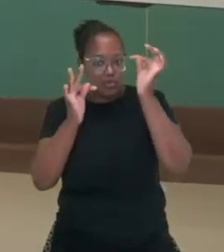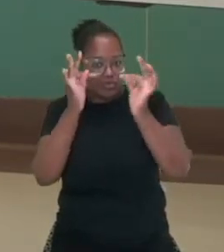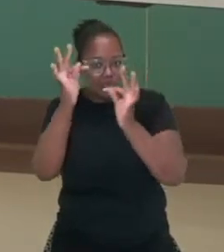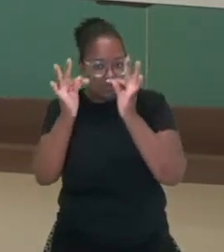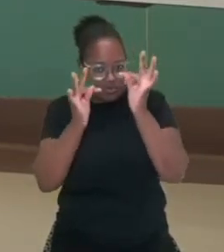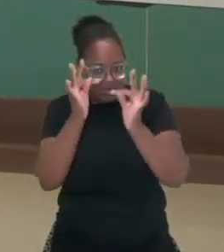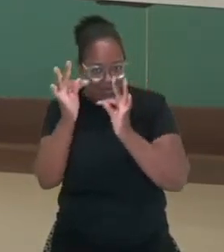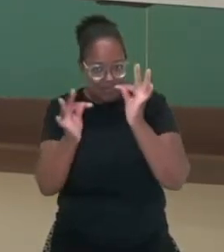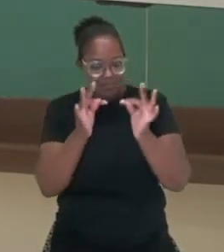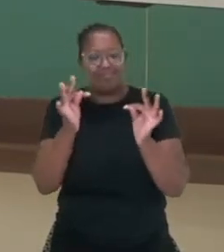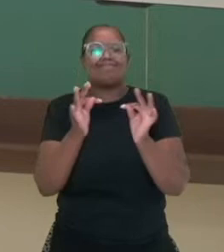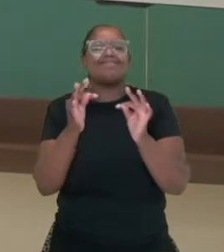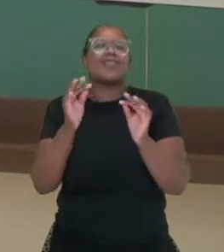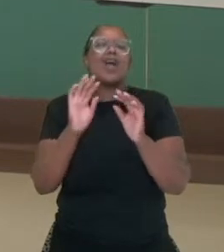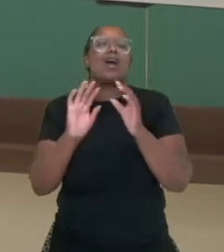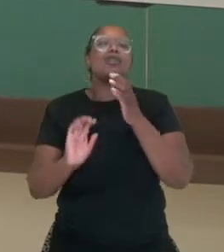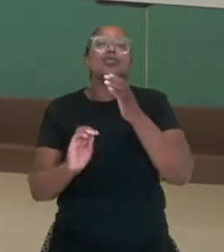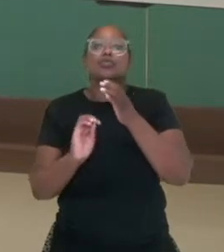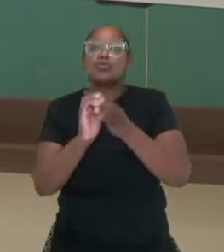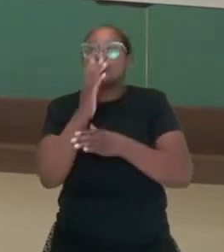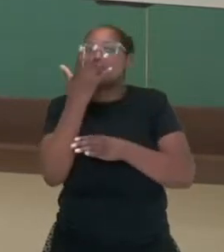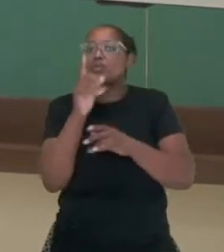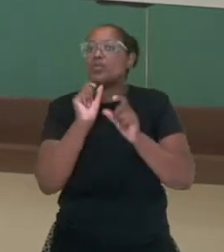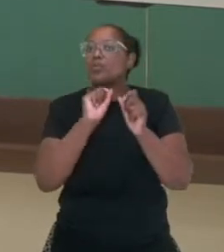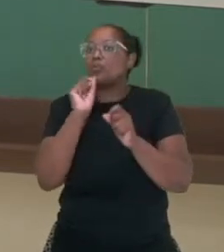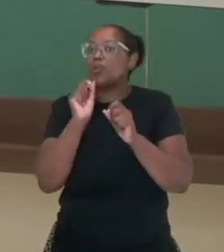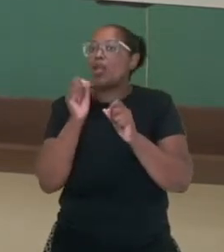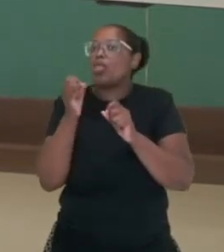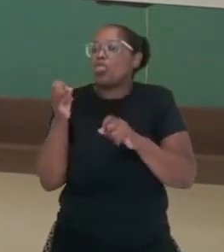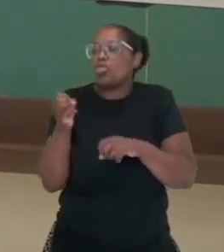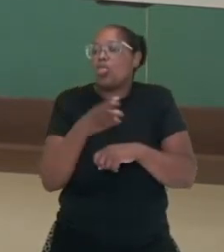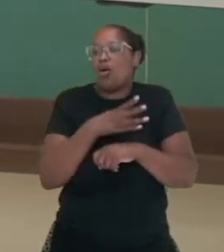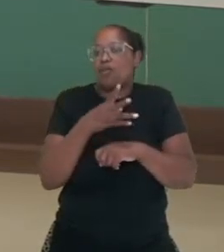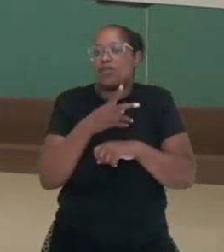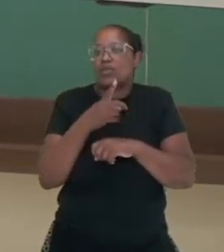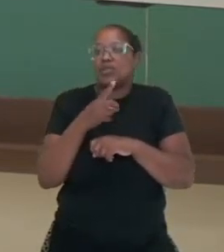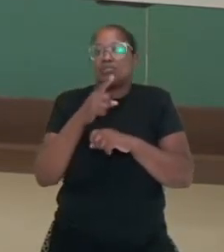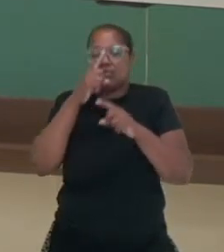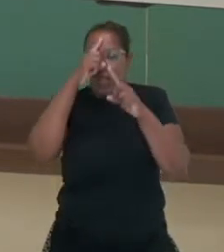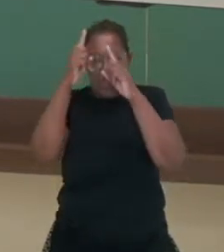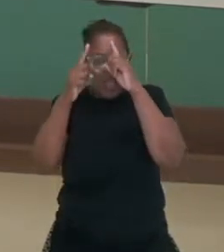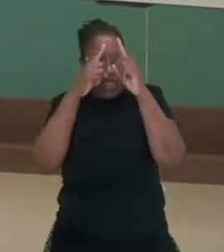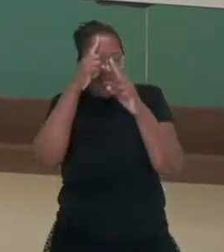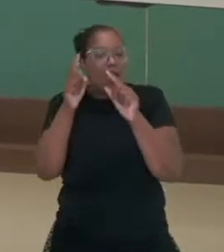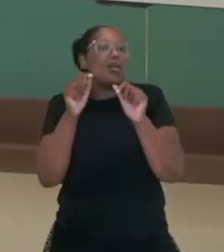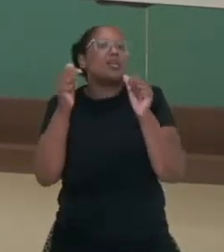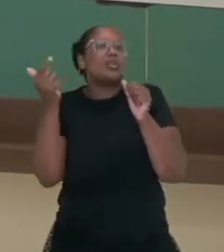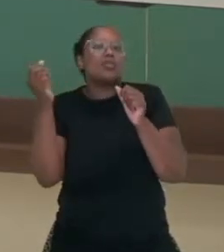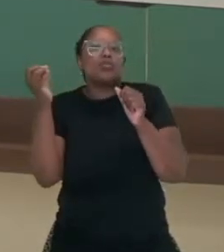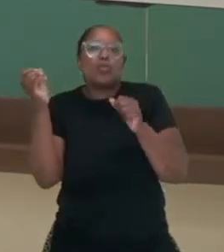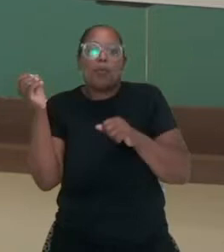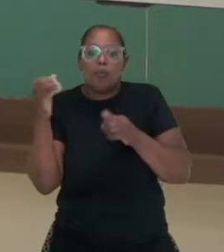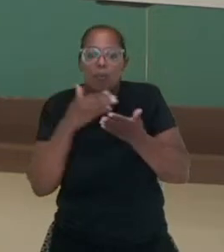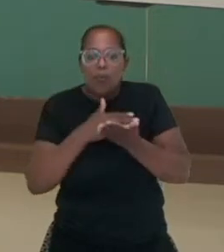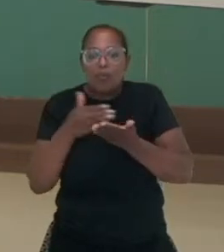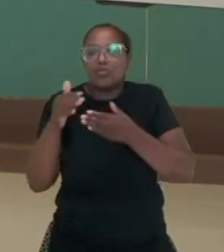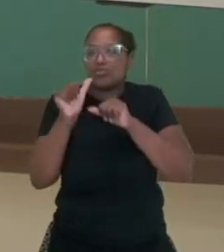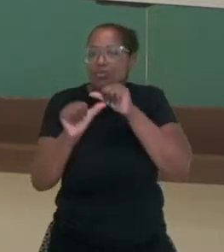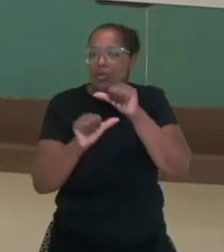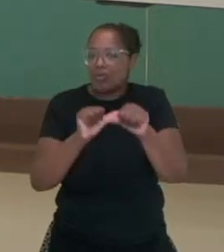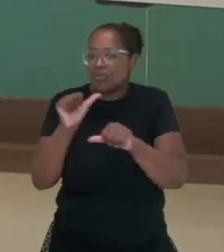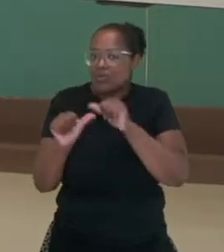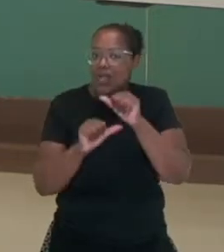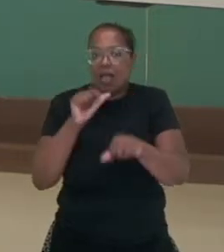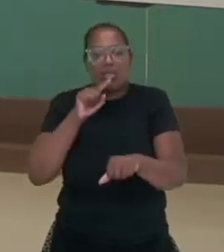surgiram modernos meios de telecomunicação que estão mudando as atuais formas de tempo e